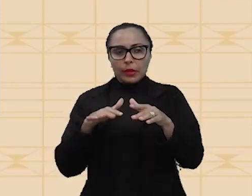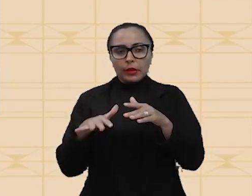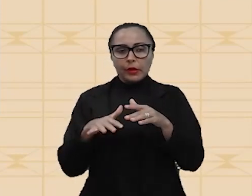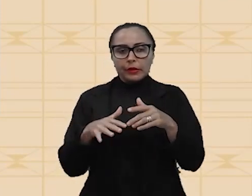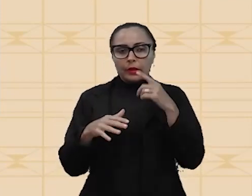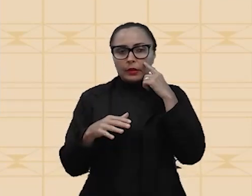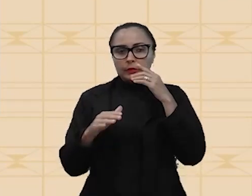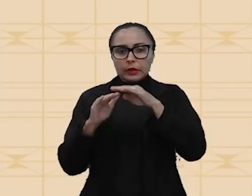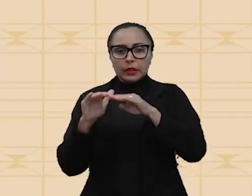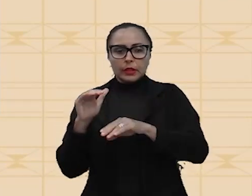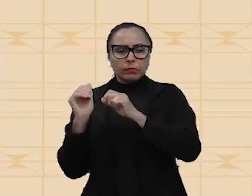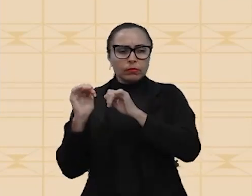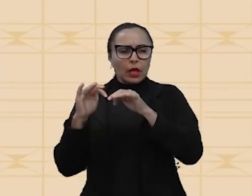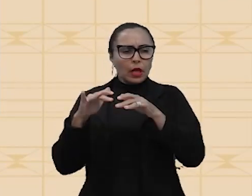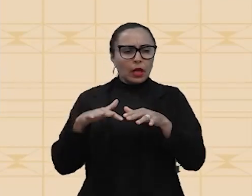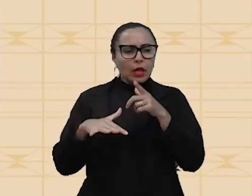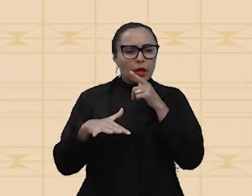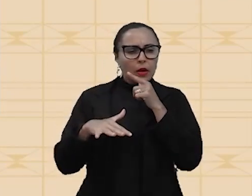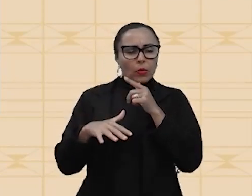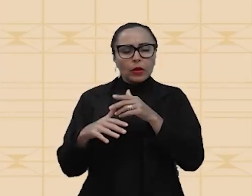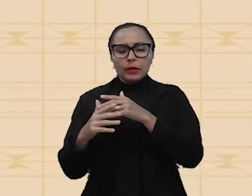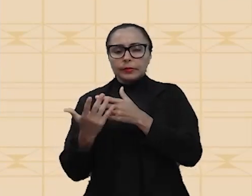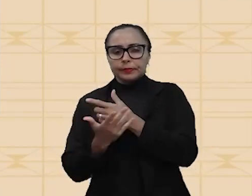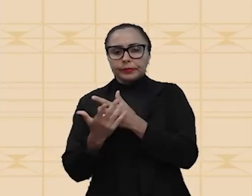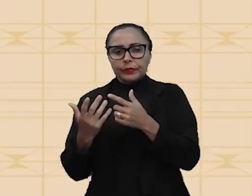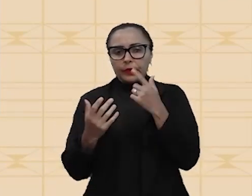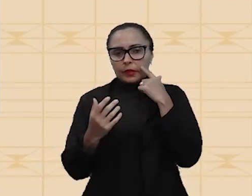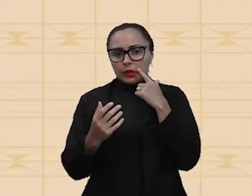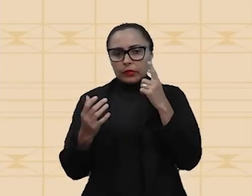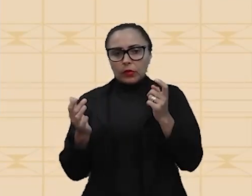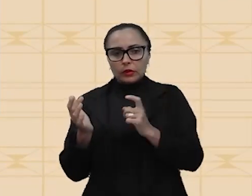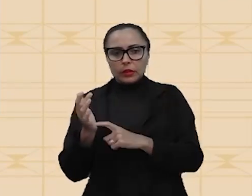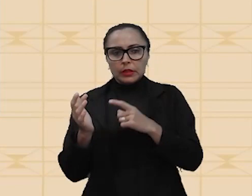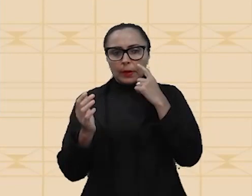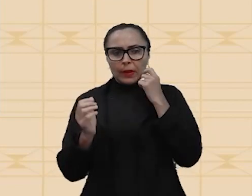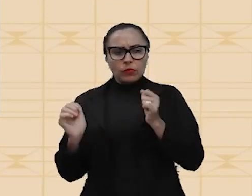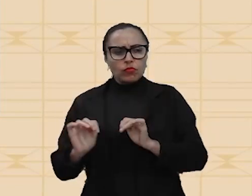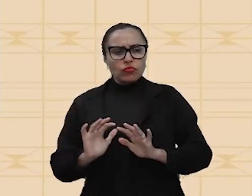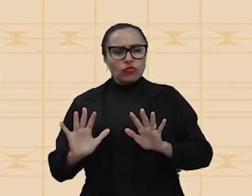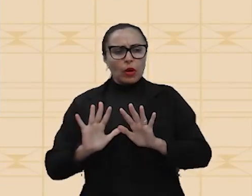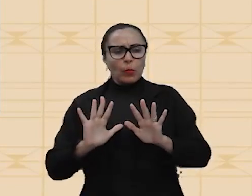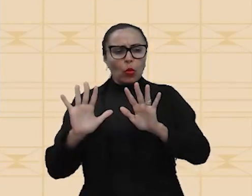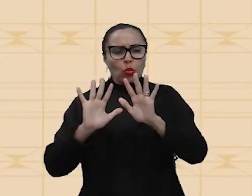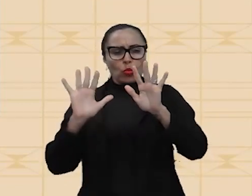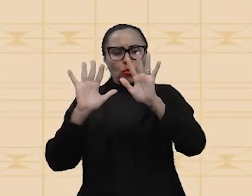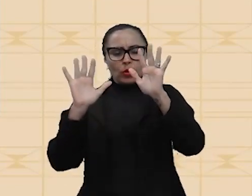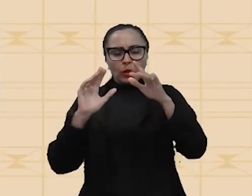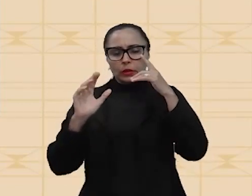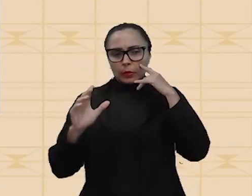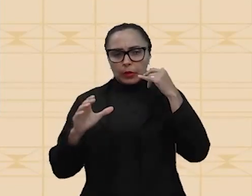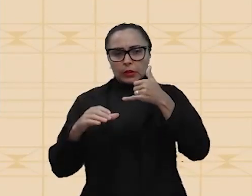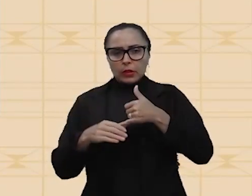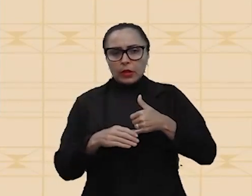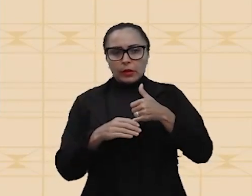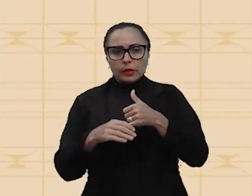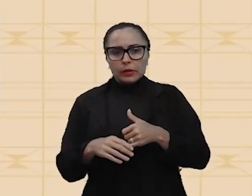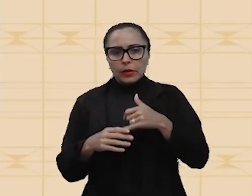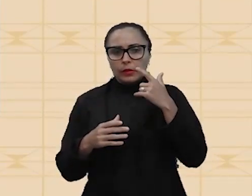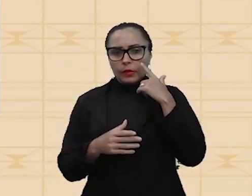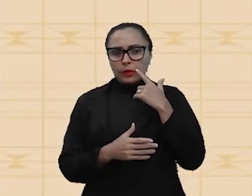uma hidroelétrica, se ele for acionado pelo vapor da queima dos combustíveis fósseis, como carvão, madeira,